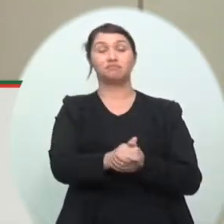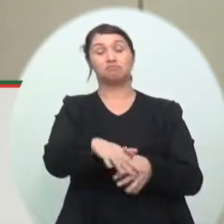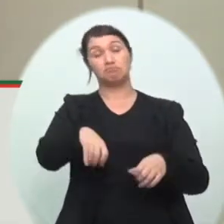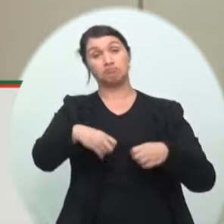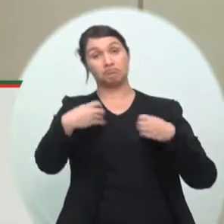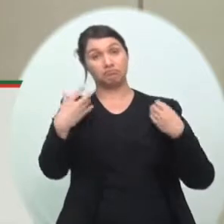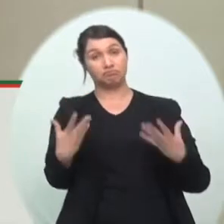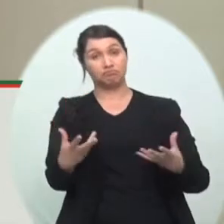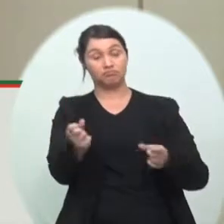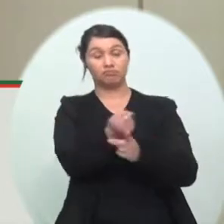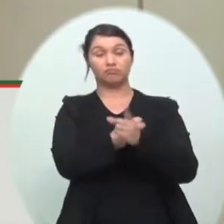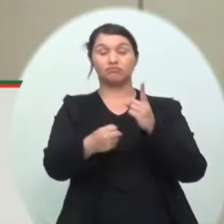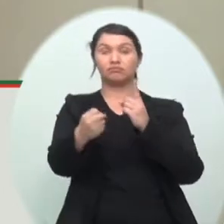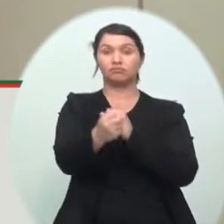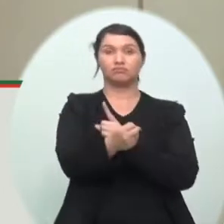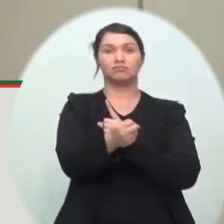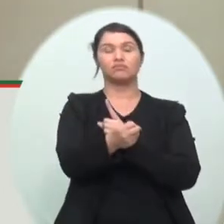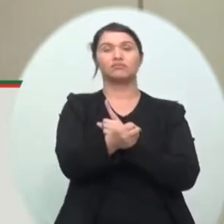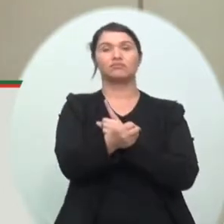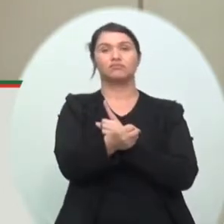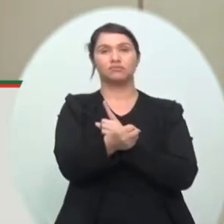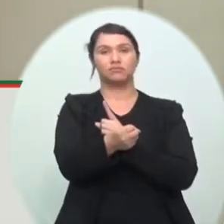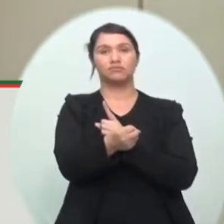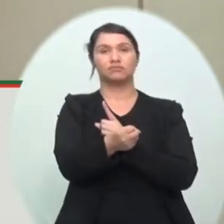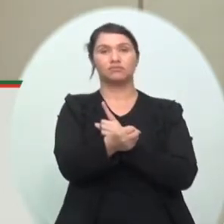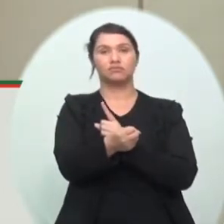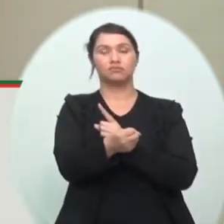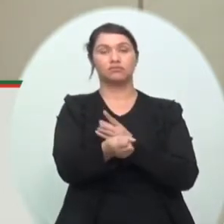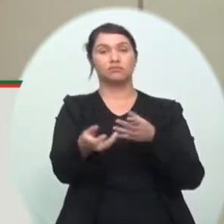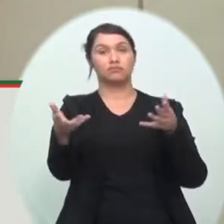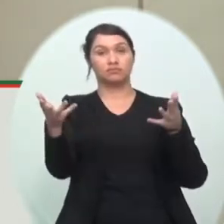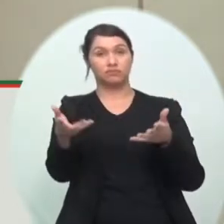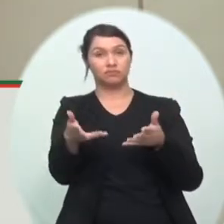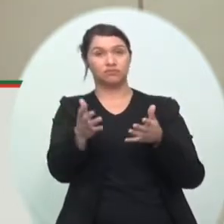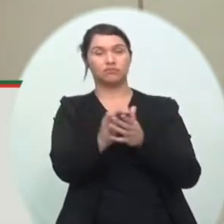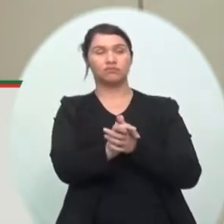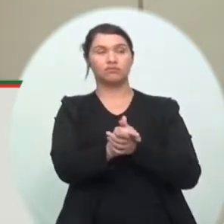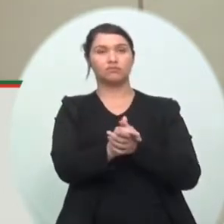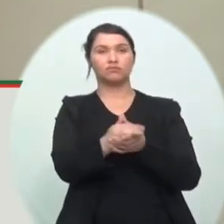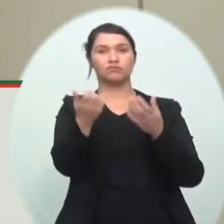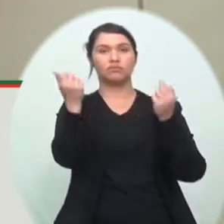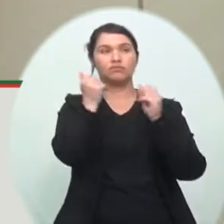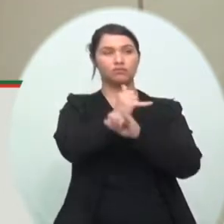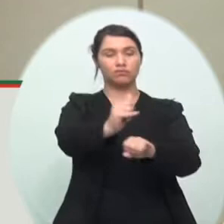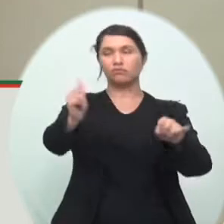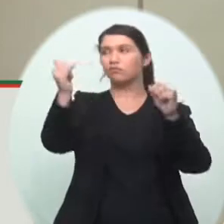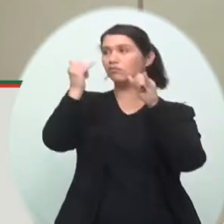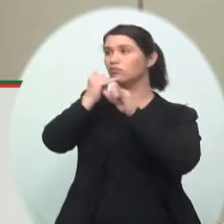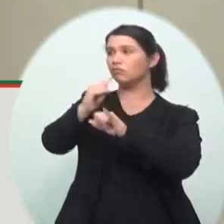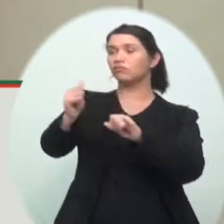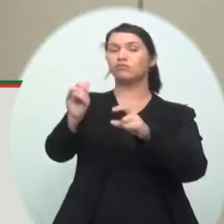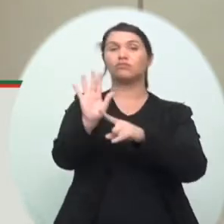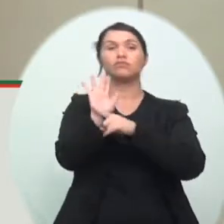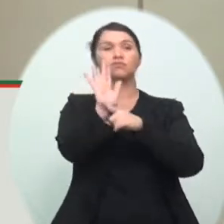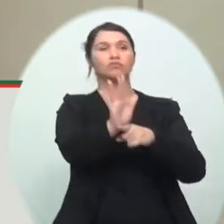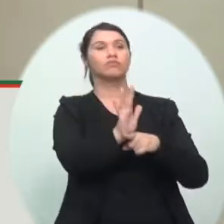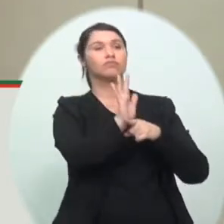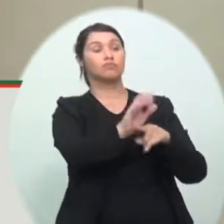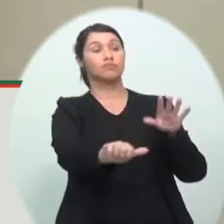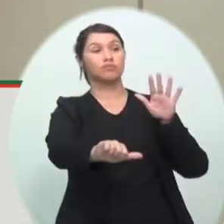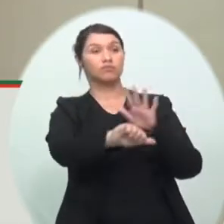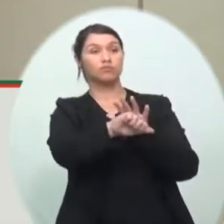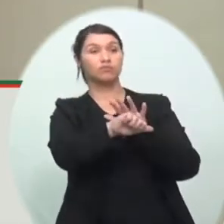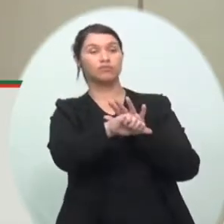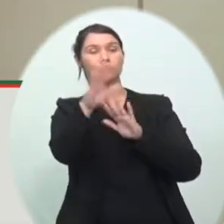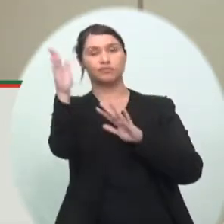que a própria sociedade veio a contribuir com informações para inibir a criminalidade. Mas parabéns, quero deixar